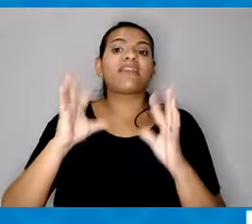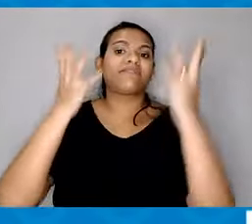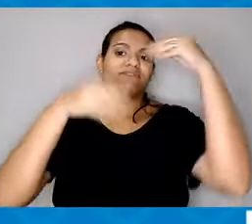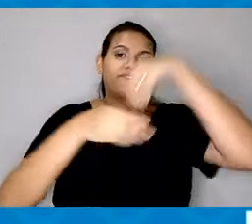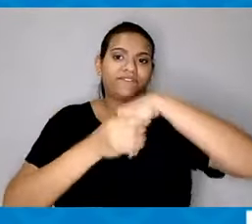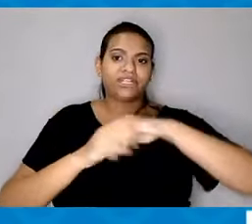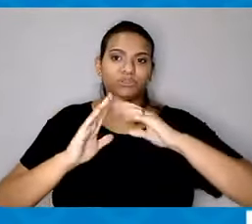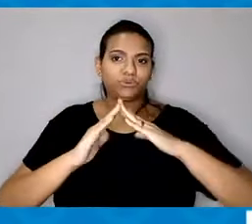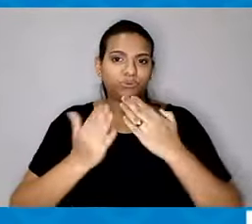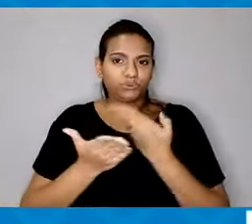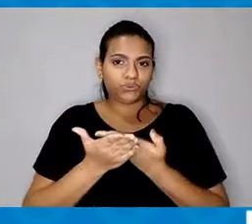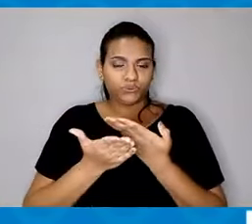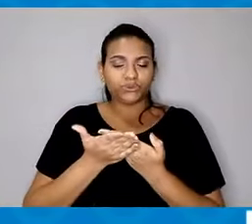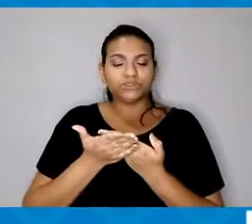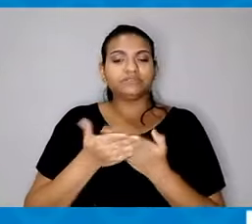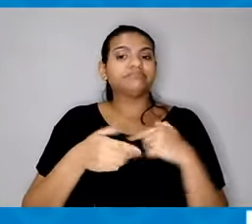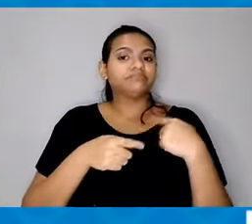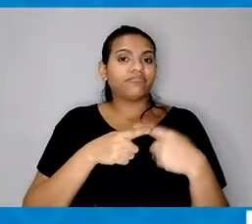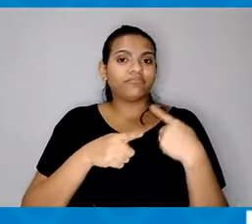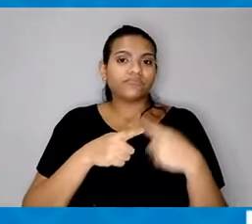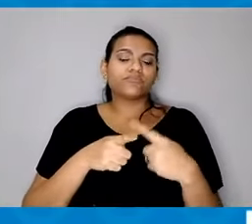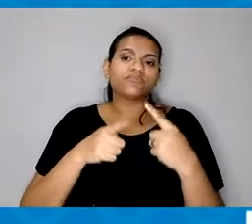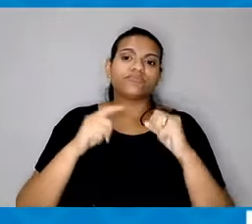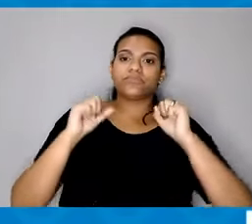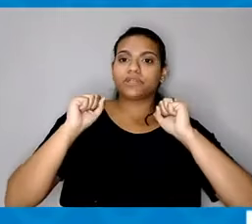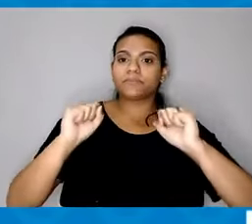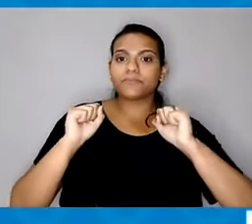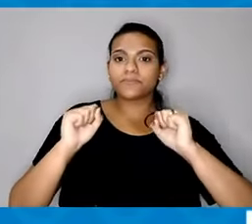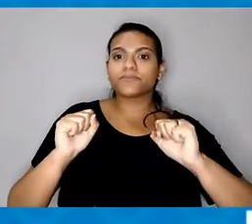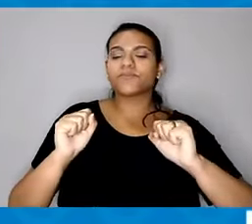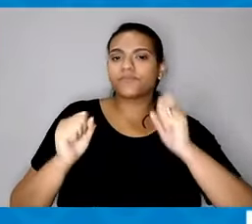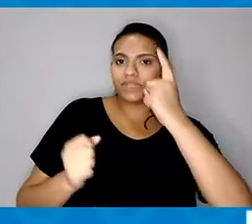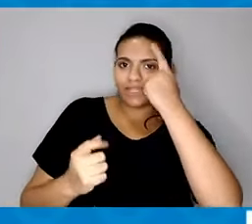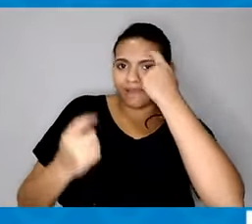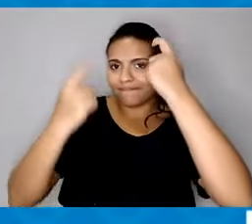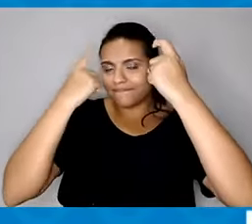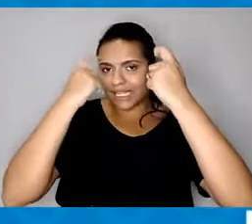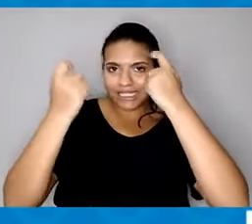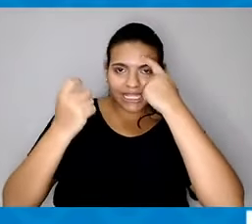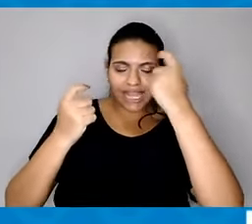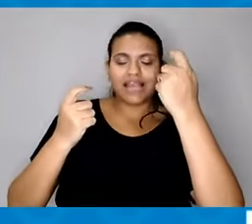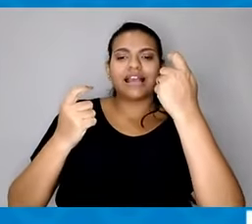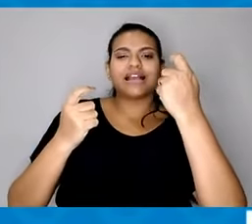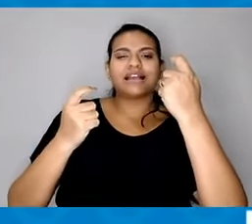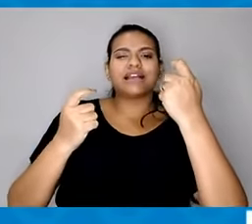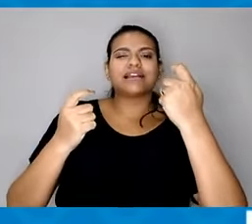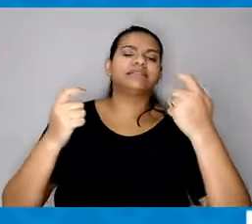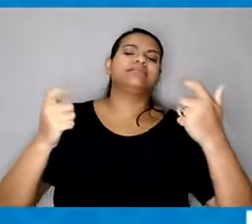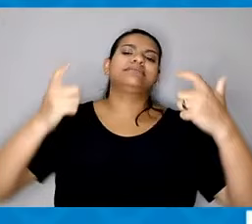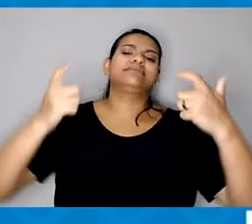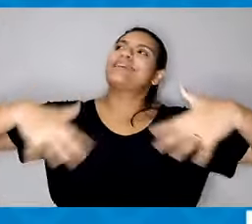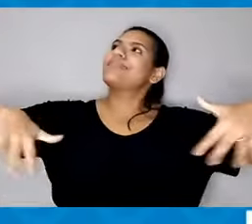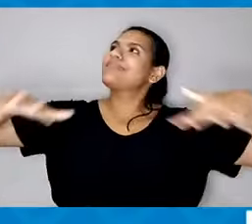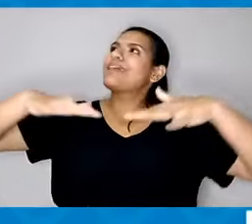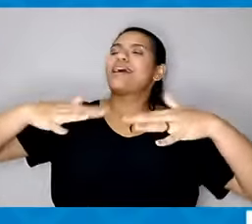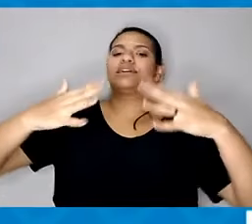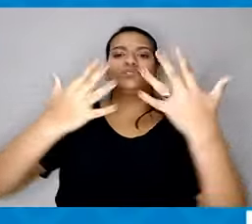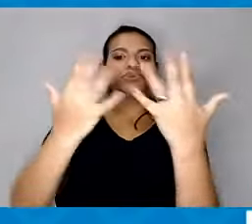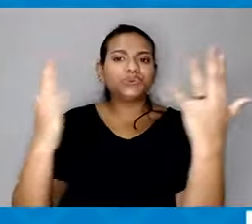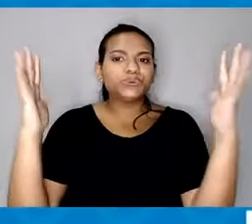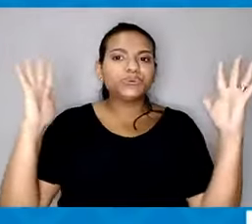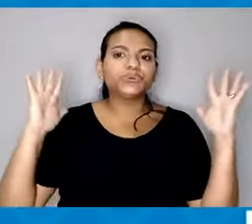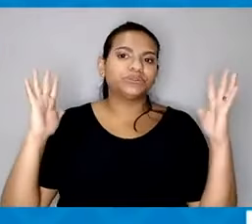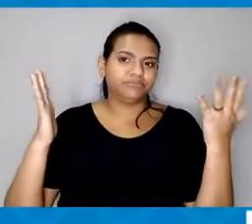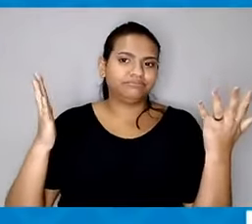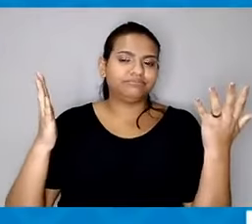material que eu tenho falado, porque você pode, por exemplo, criar cenários materiais de uma história contada. O RPG,